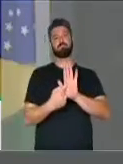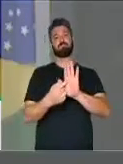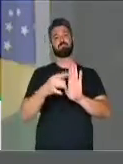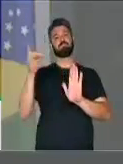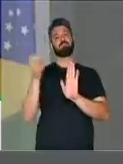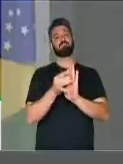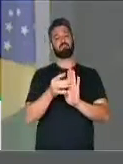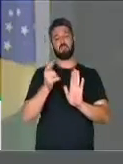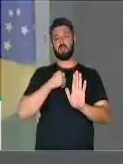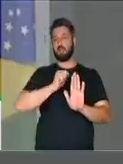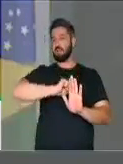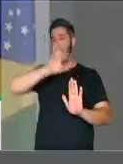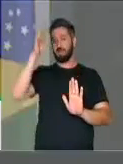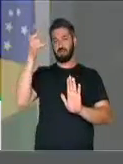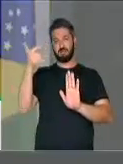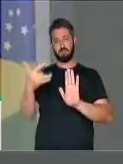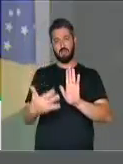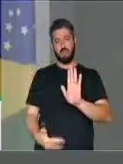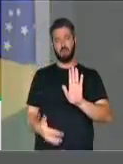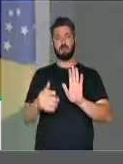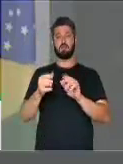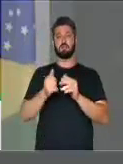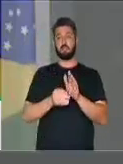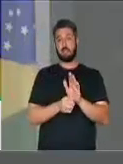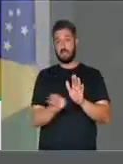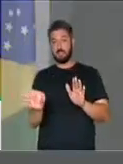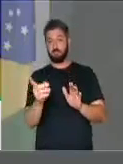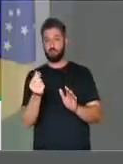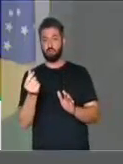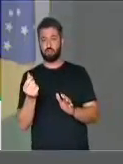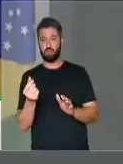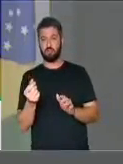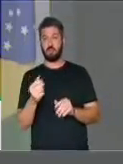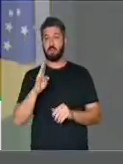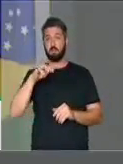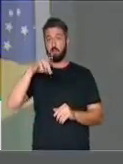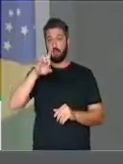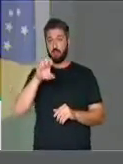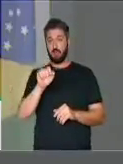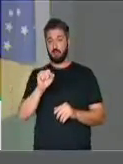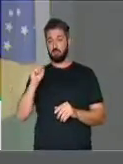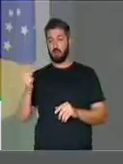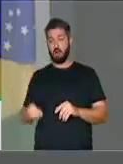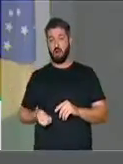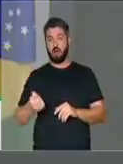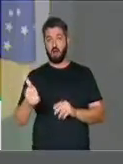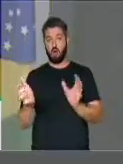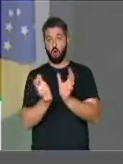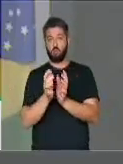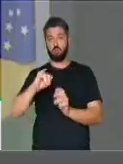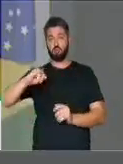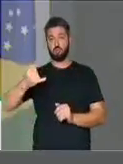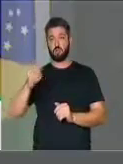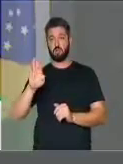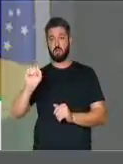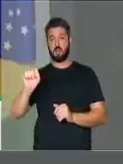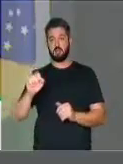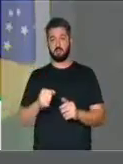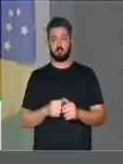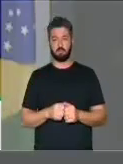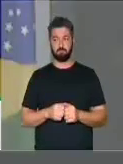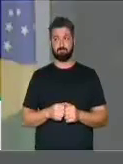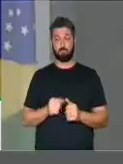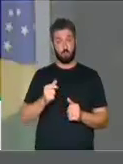apontando evidências esclarecedoras de desvios de recursos do BNDES para beneficiar o grupo JBS.